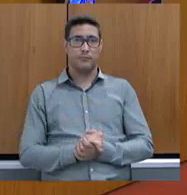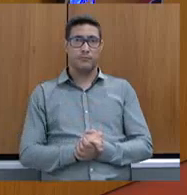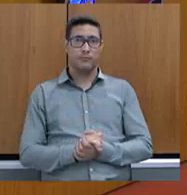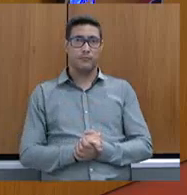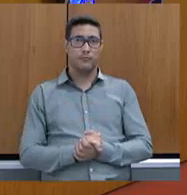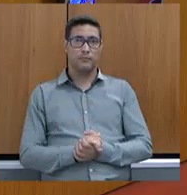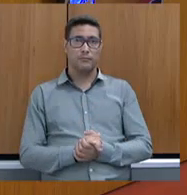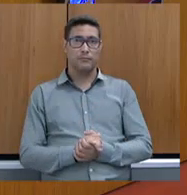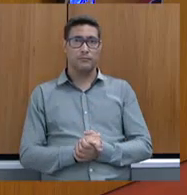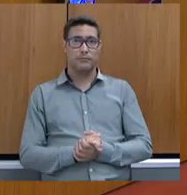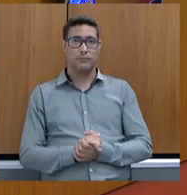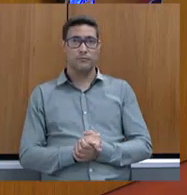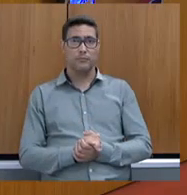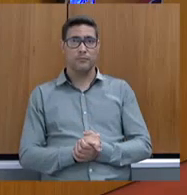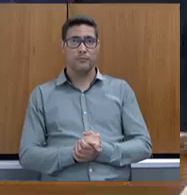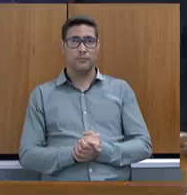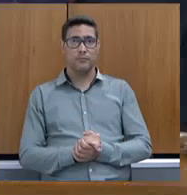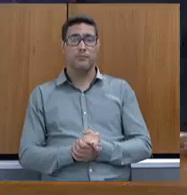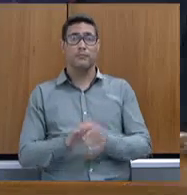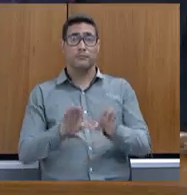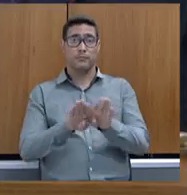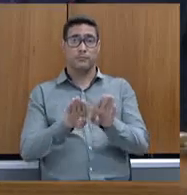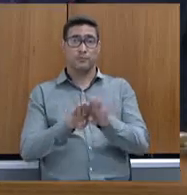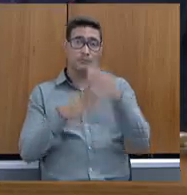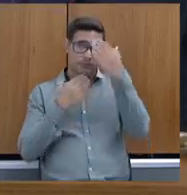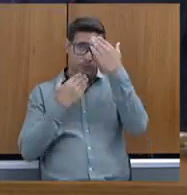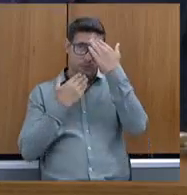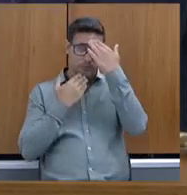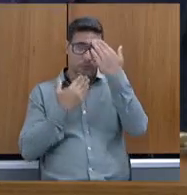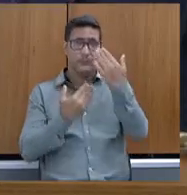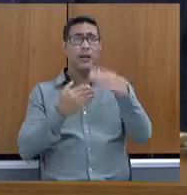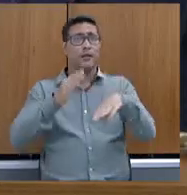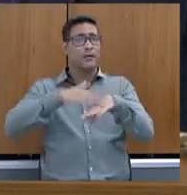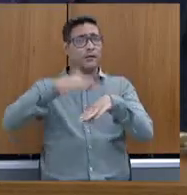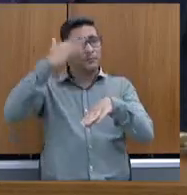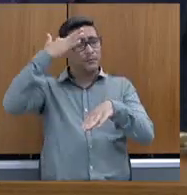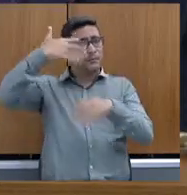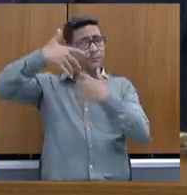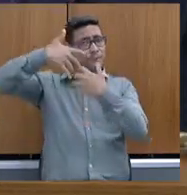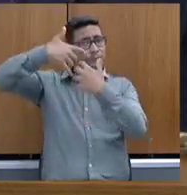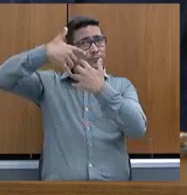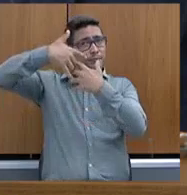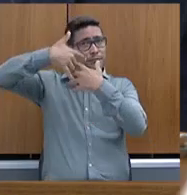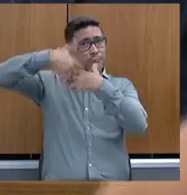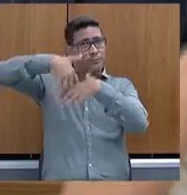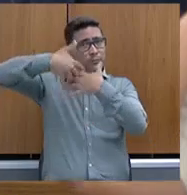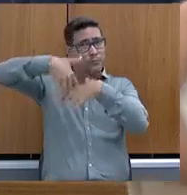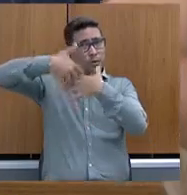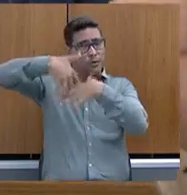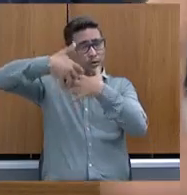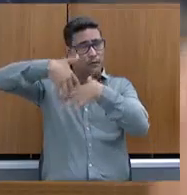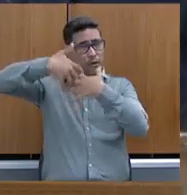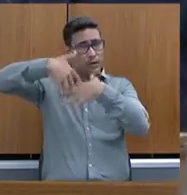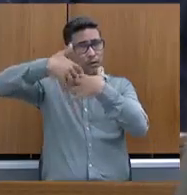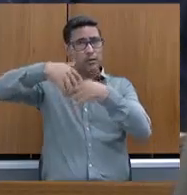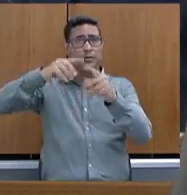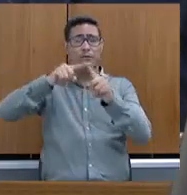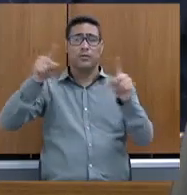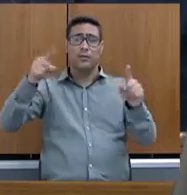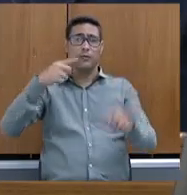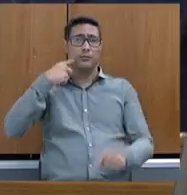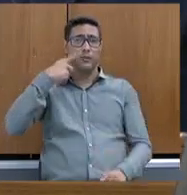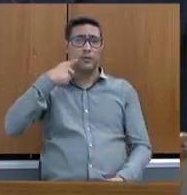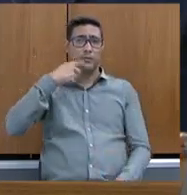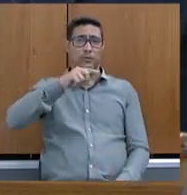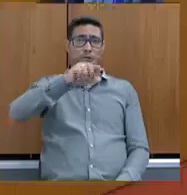e muito obrigado e eu gostaria de fazer uma reflexão final Deputado Dalmo trouxe uma questão muito interessante